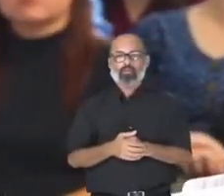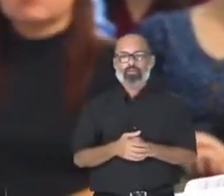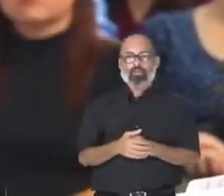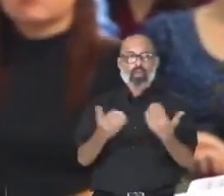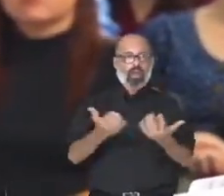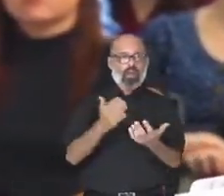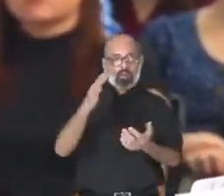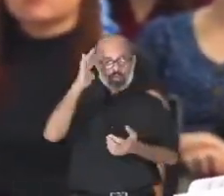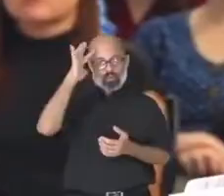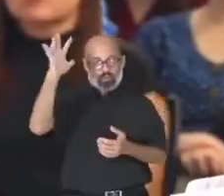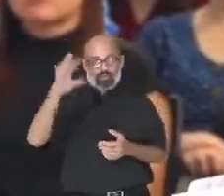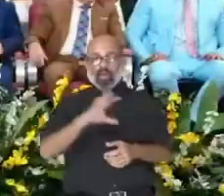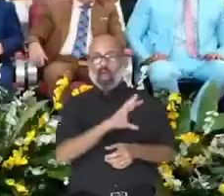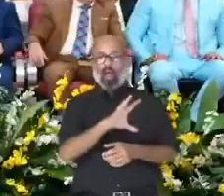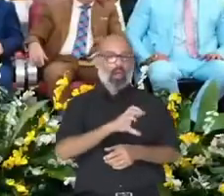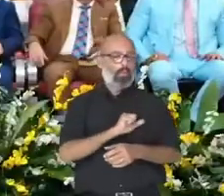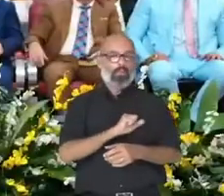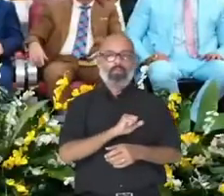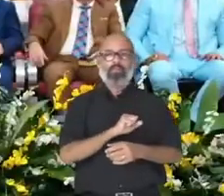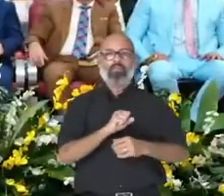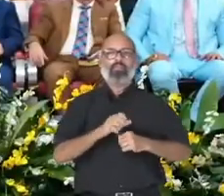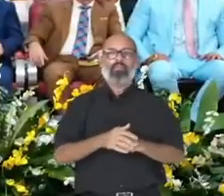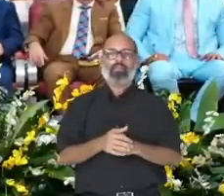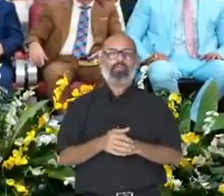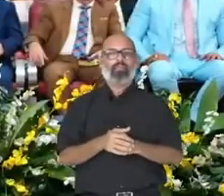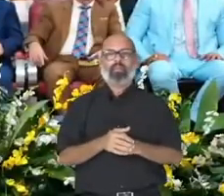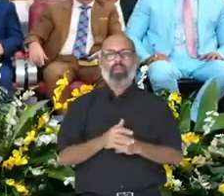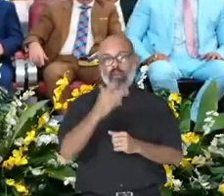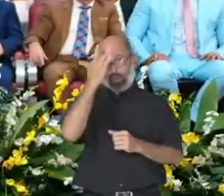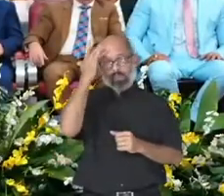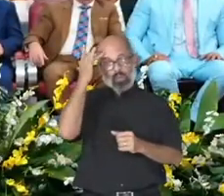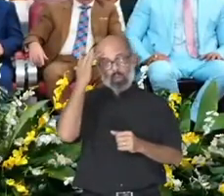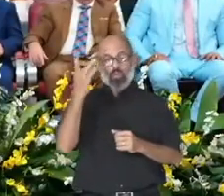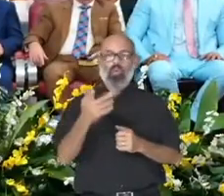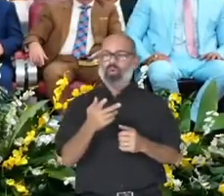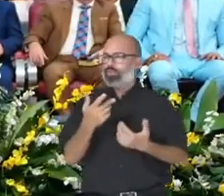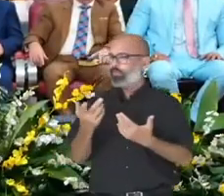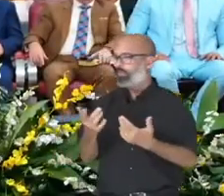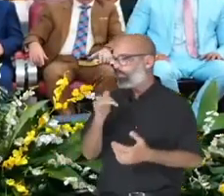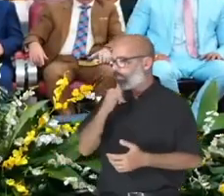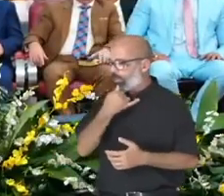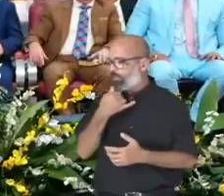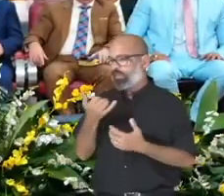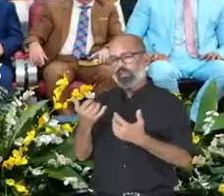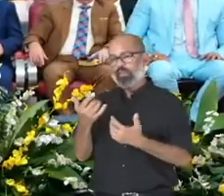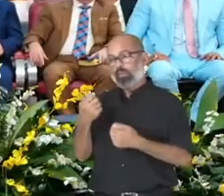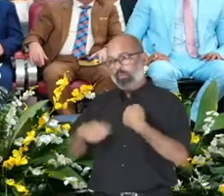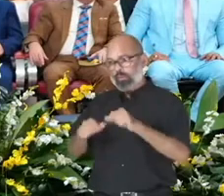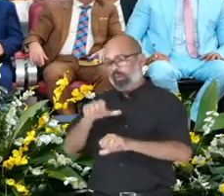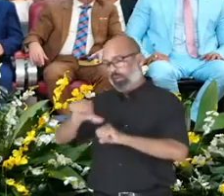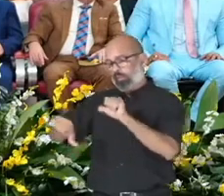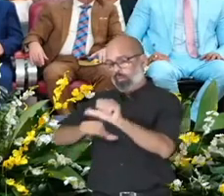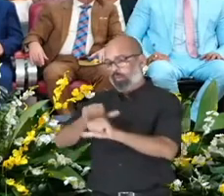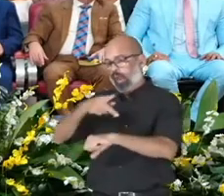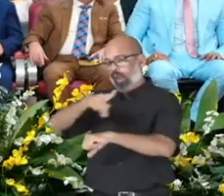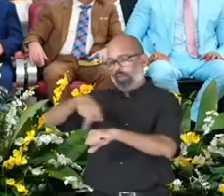Imagine você amar muito uma pessoa, mas muito, e essa pessoa chegar em você e falar assim: ah, infelizmente eu preciso mudar de